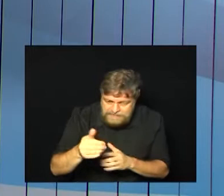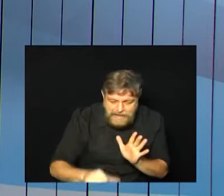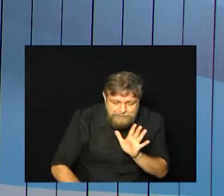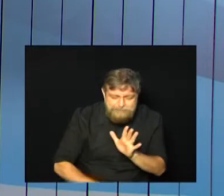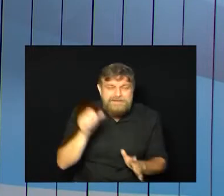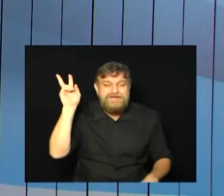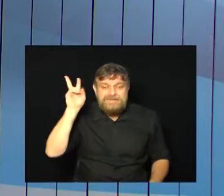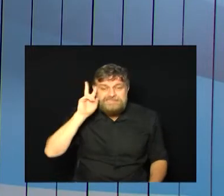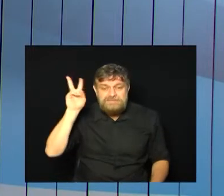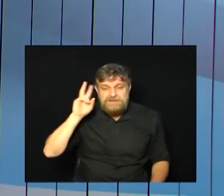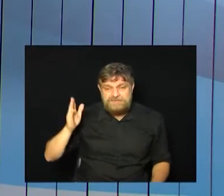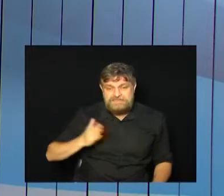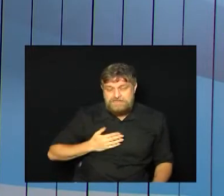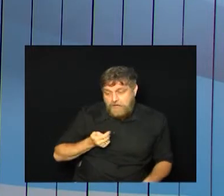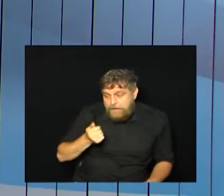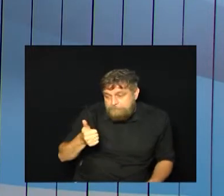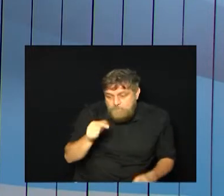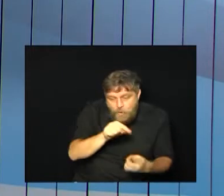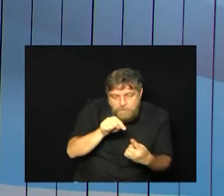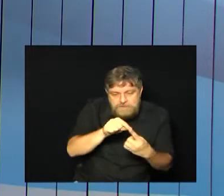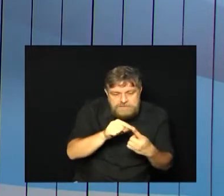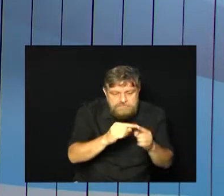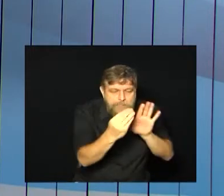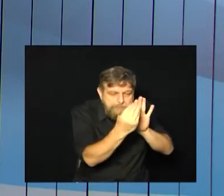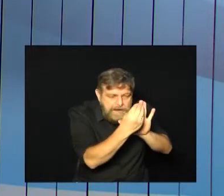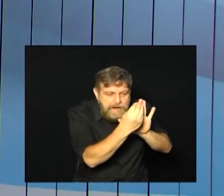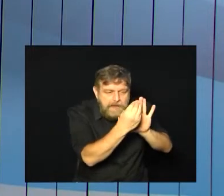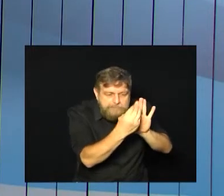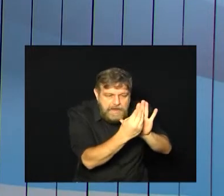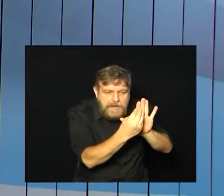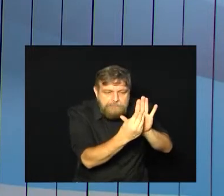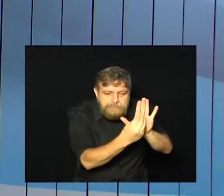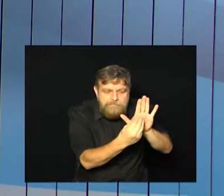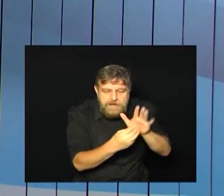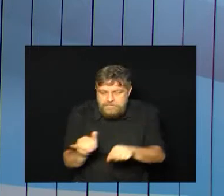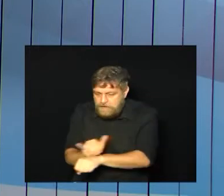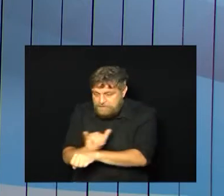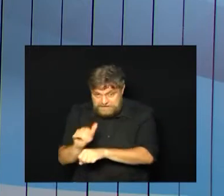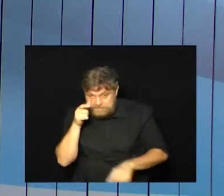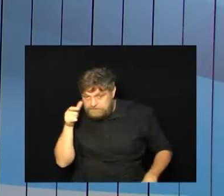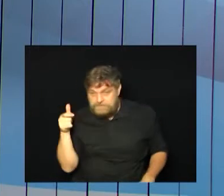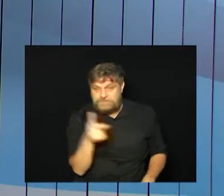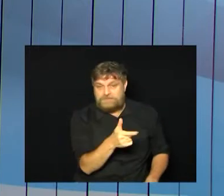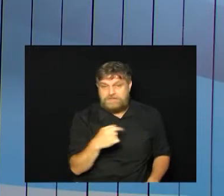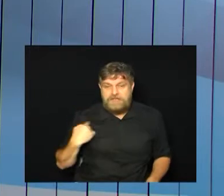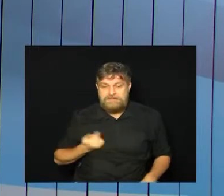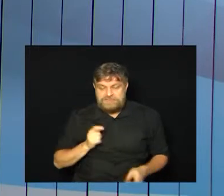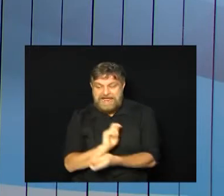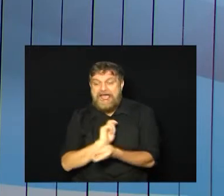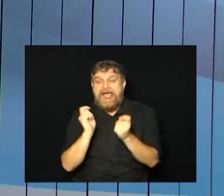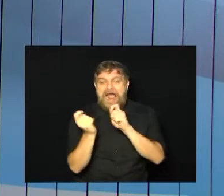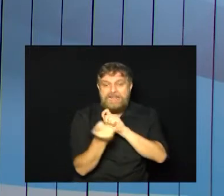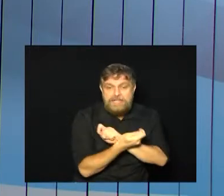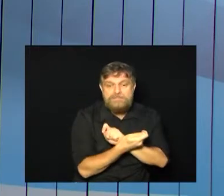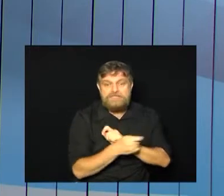segunda-feira, definir poucas metas e ir concluindo pode ser uma tática interessante para a gente adequar esse